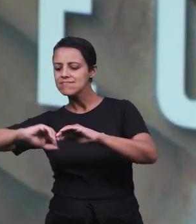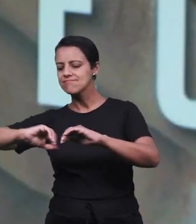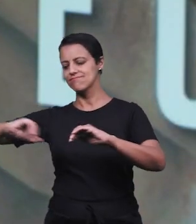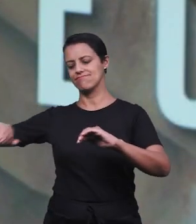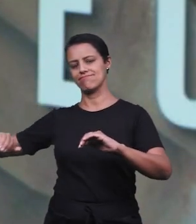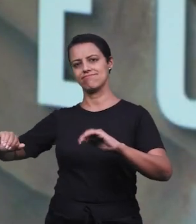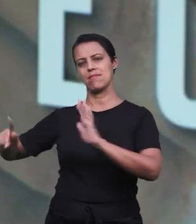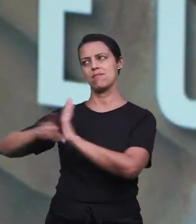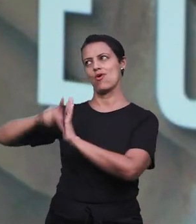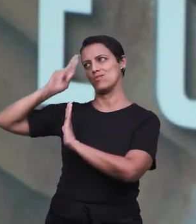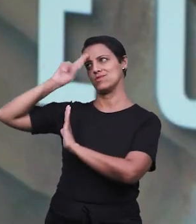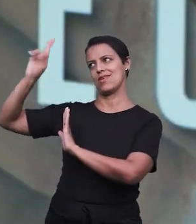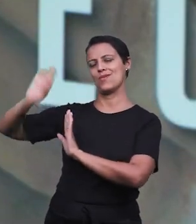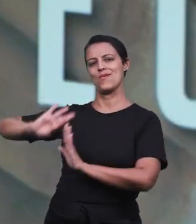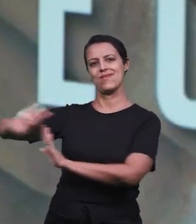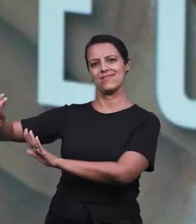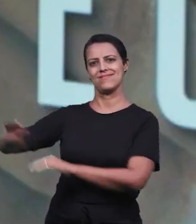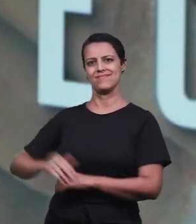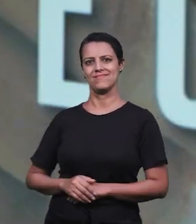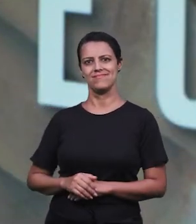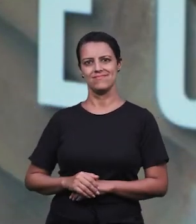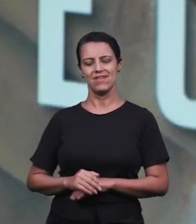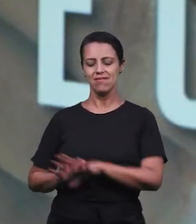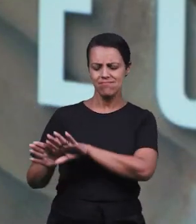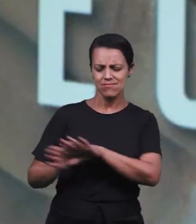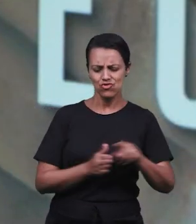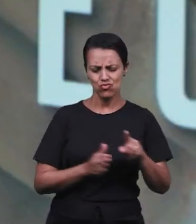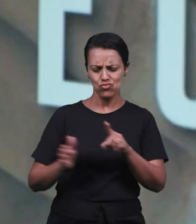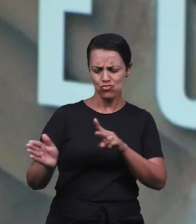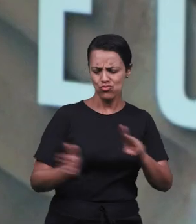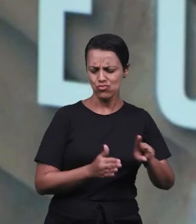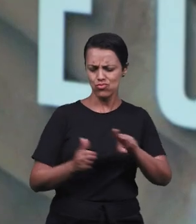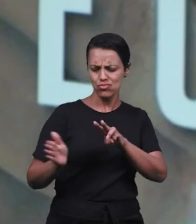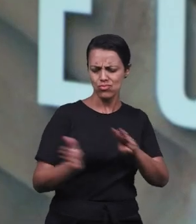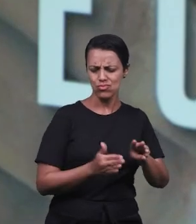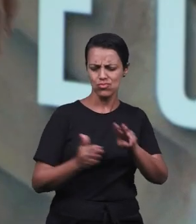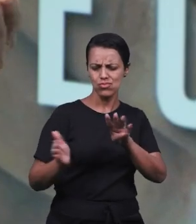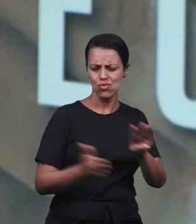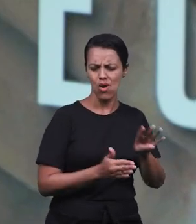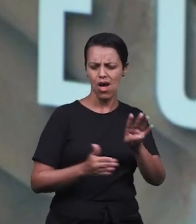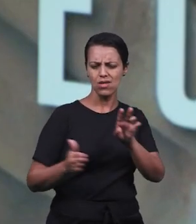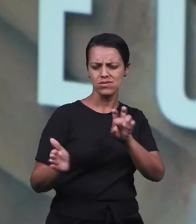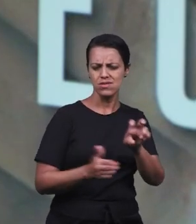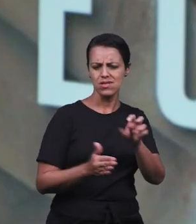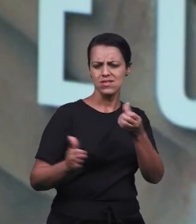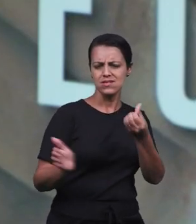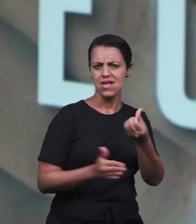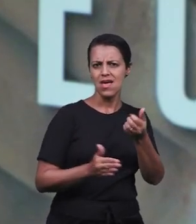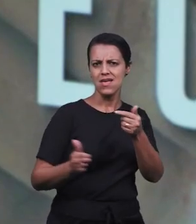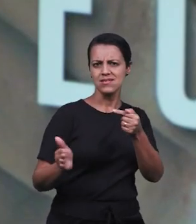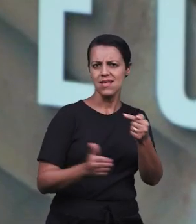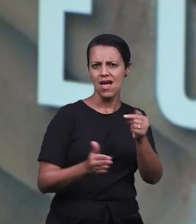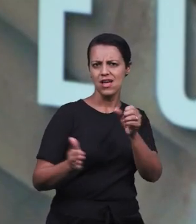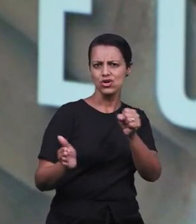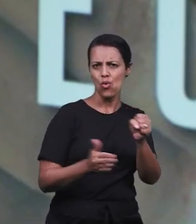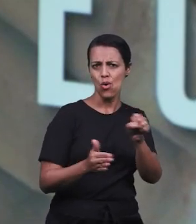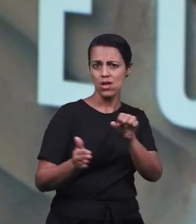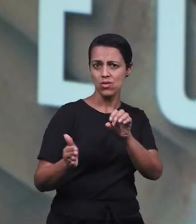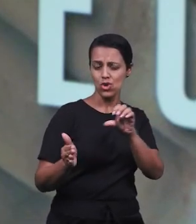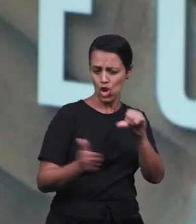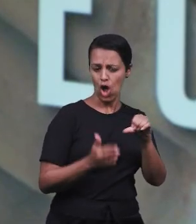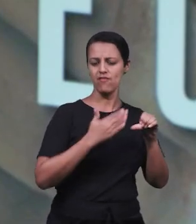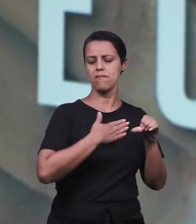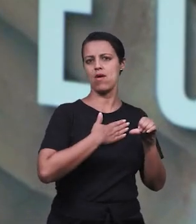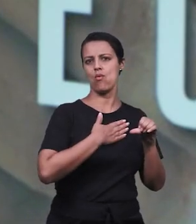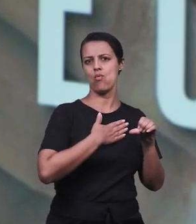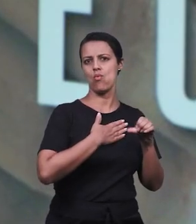Perfeitamente. Era assim. Porém, com o passar do tempo, tem muita história nisso, mas com o